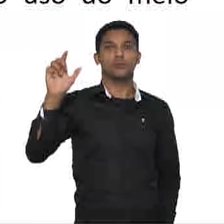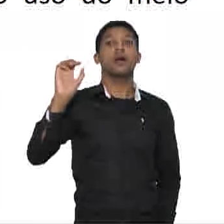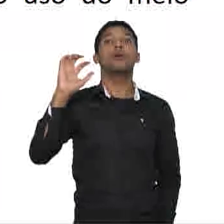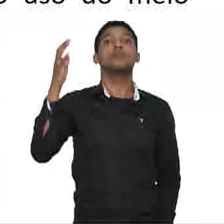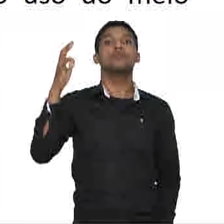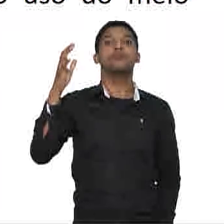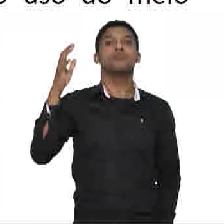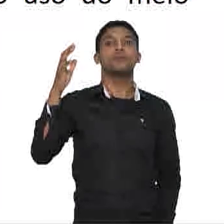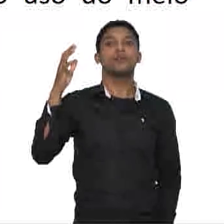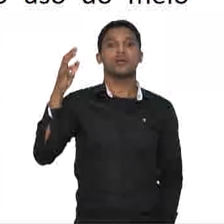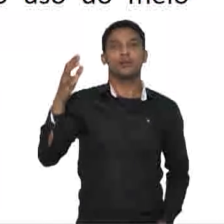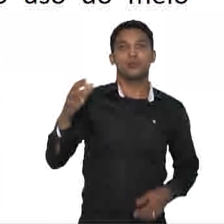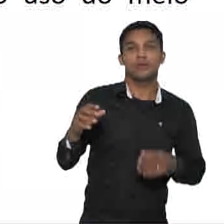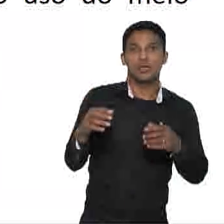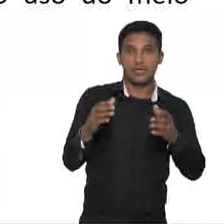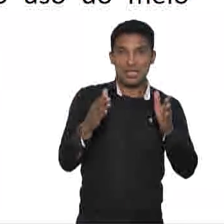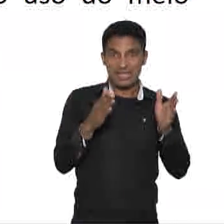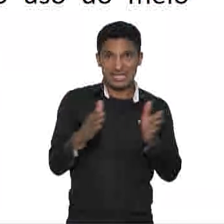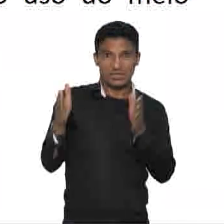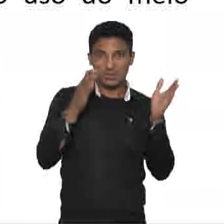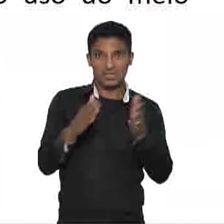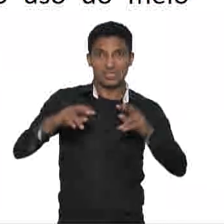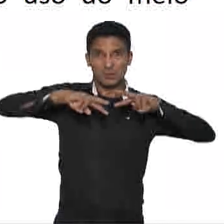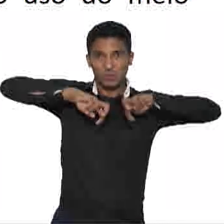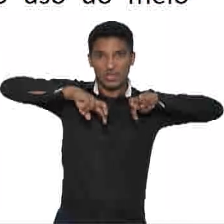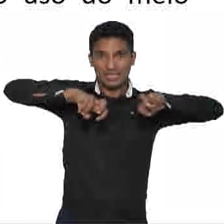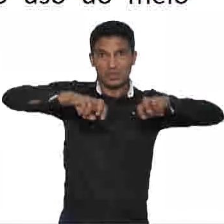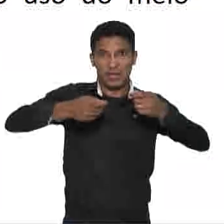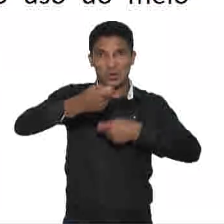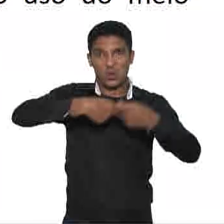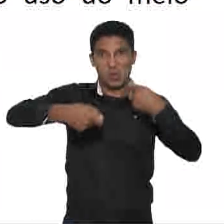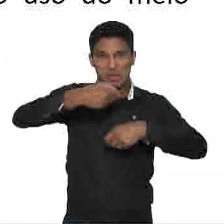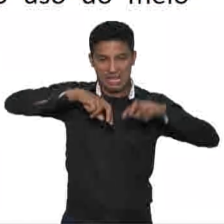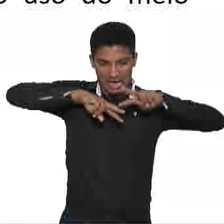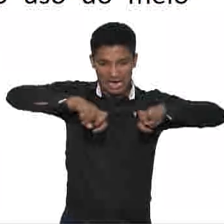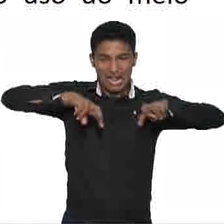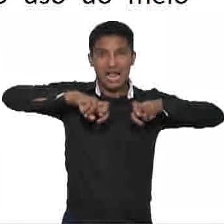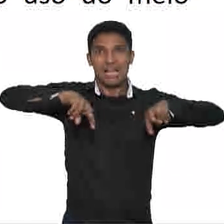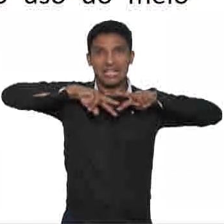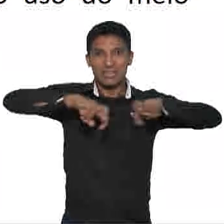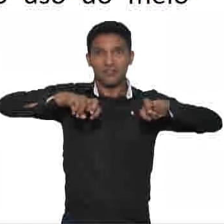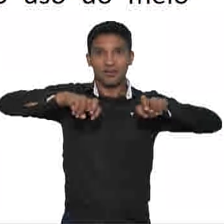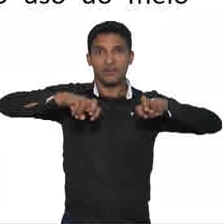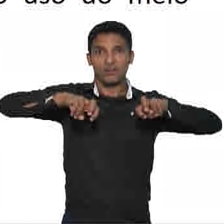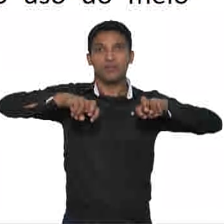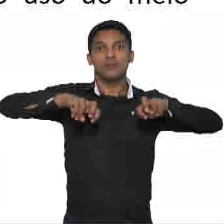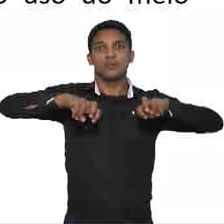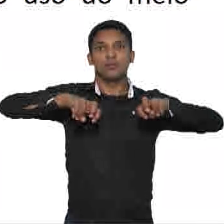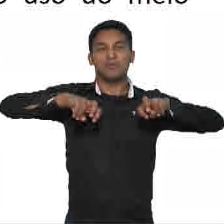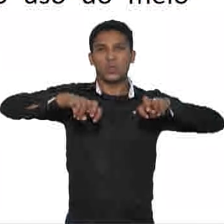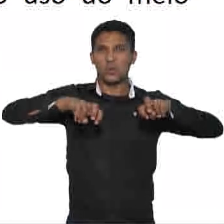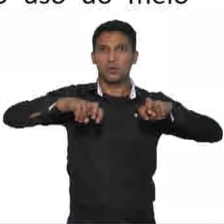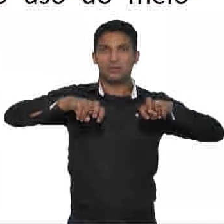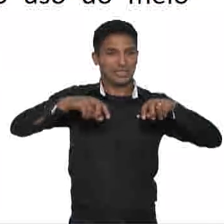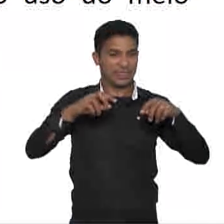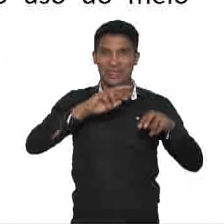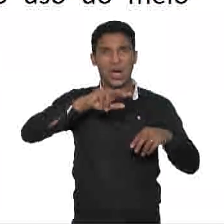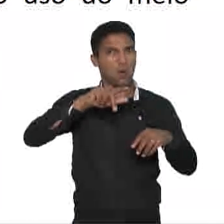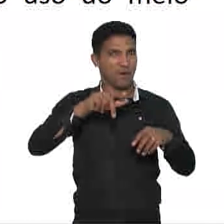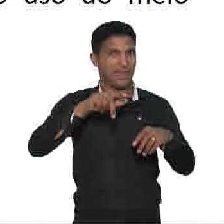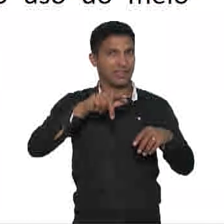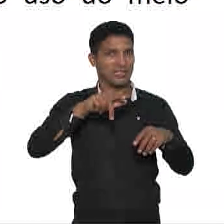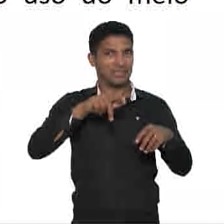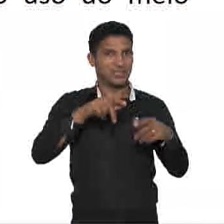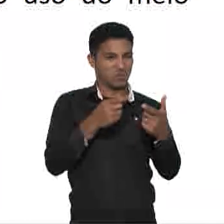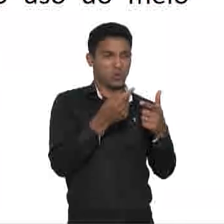econômica não deve ser seriamente considerada, pois há uma infinidade de outras causas não econômicas para a